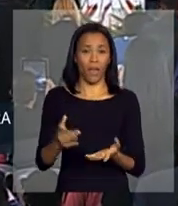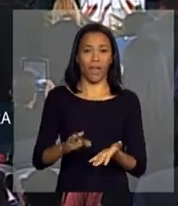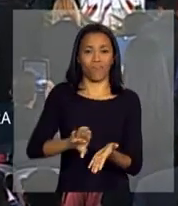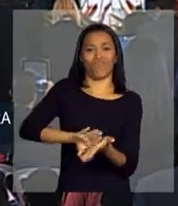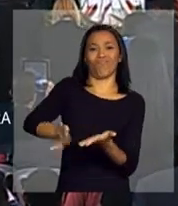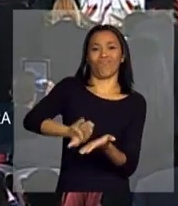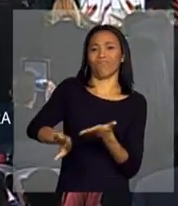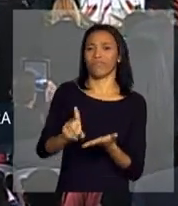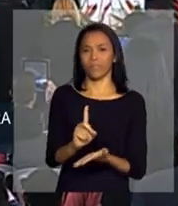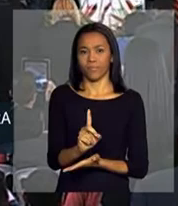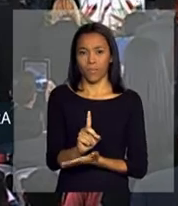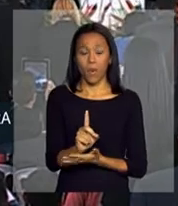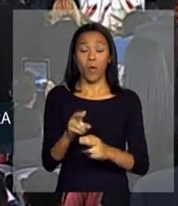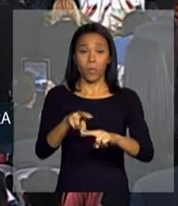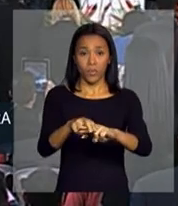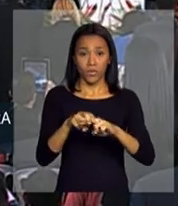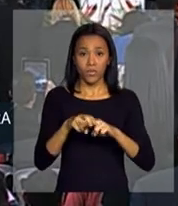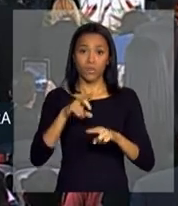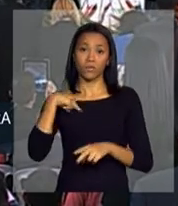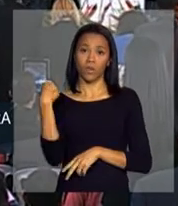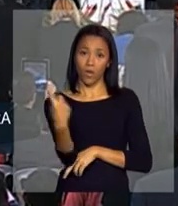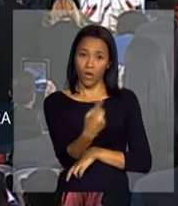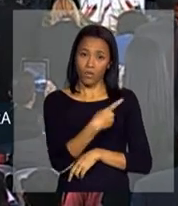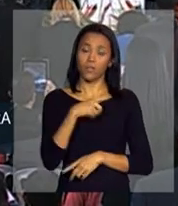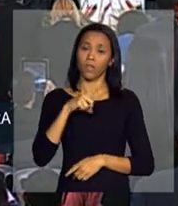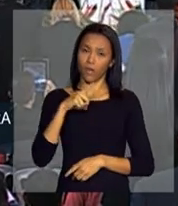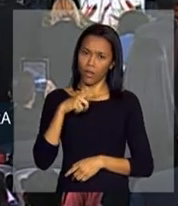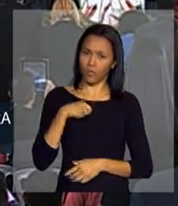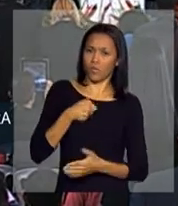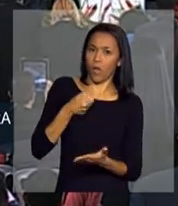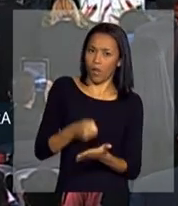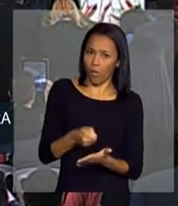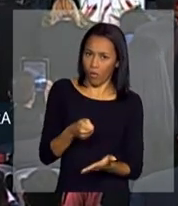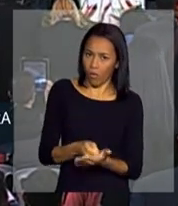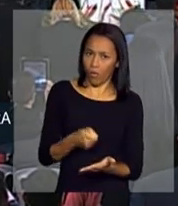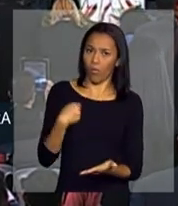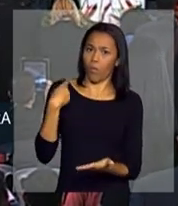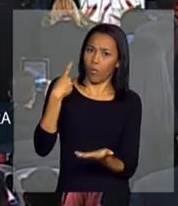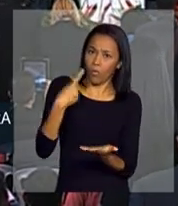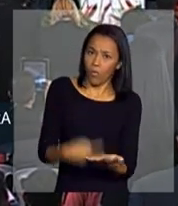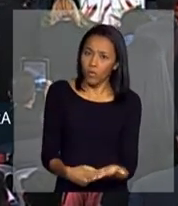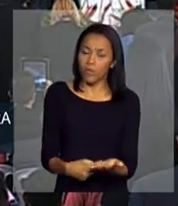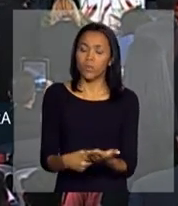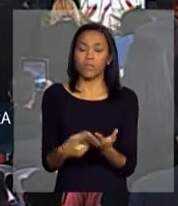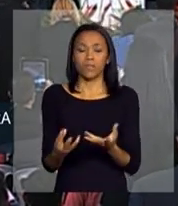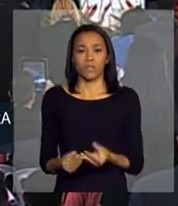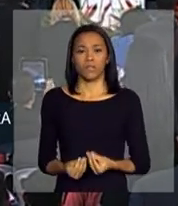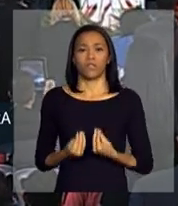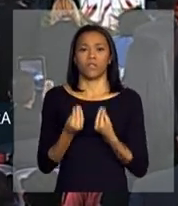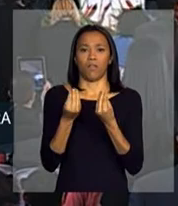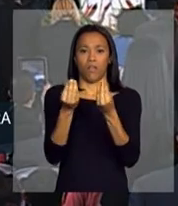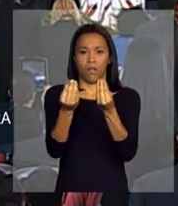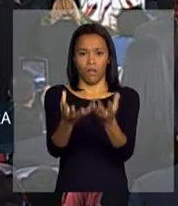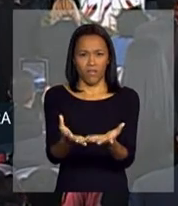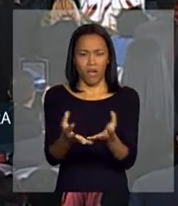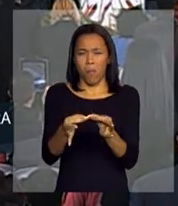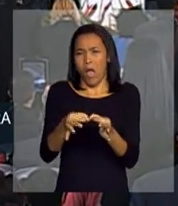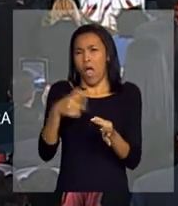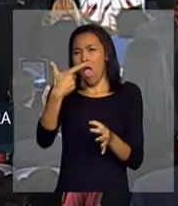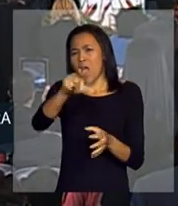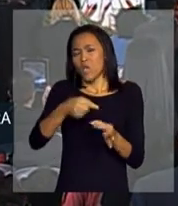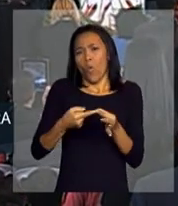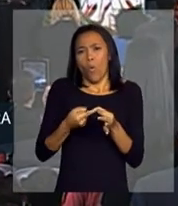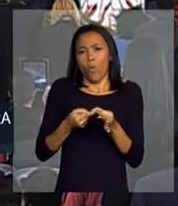dispensável. Por isso, nós temos a obrigação de levar no mais